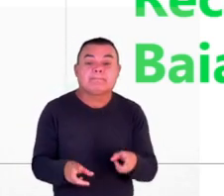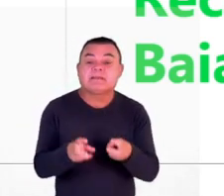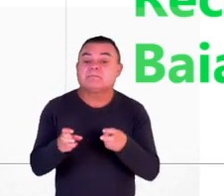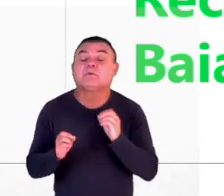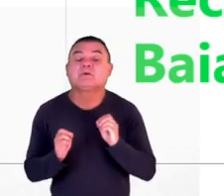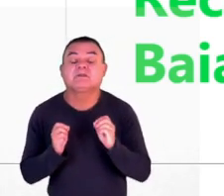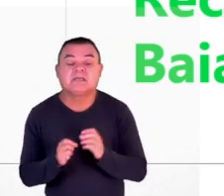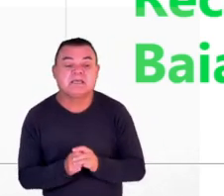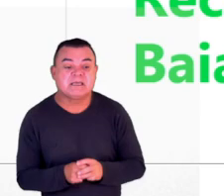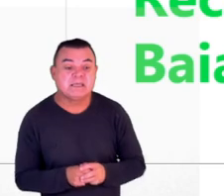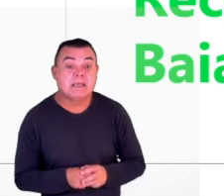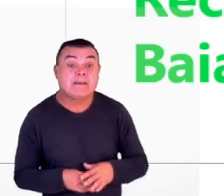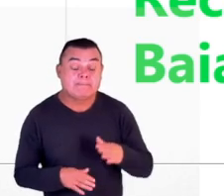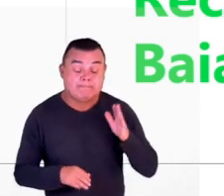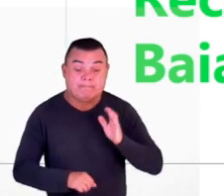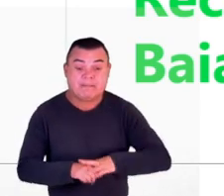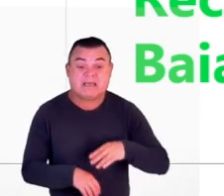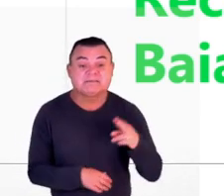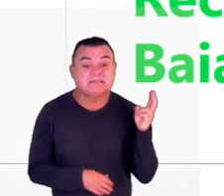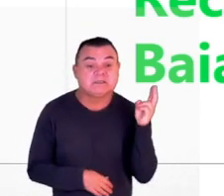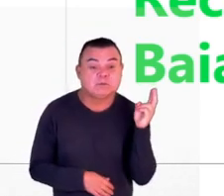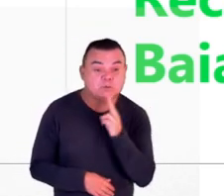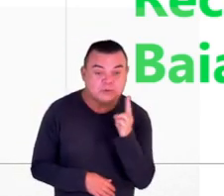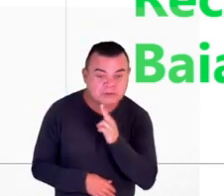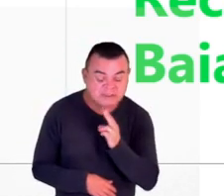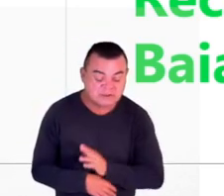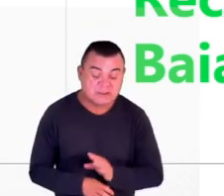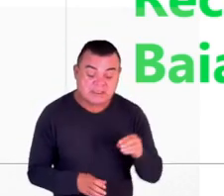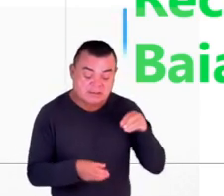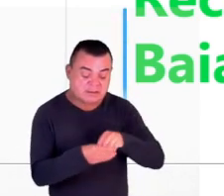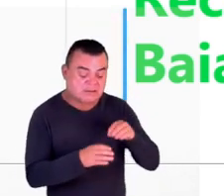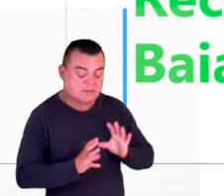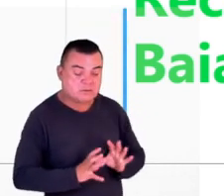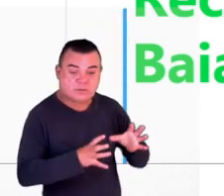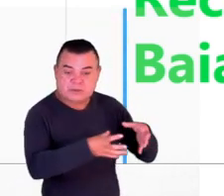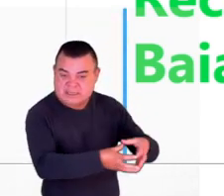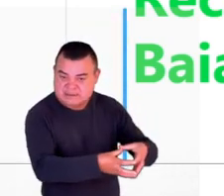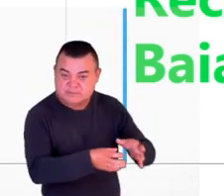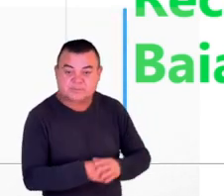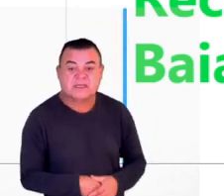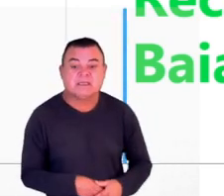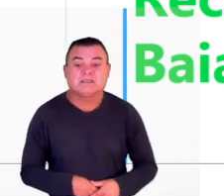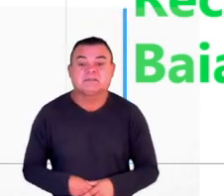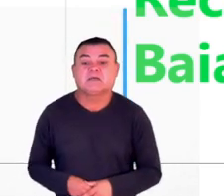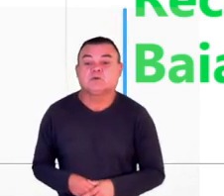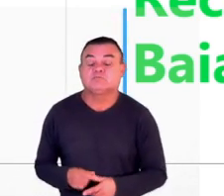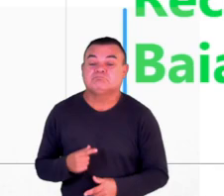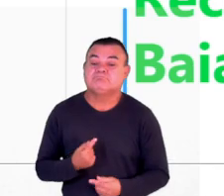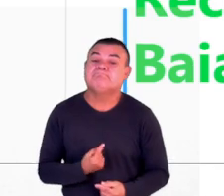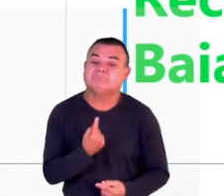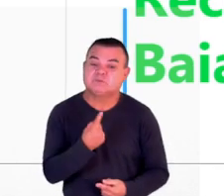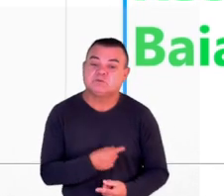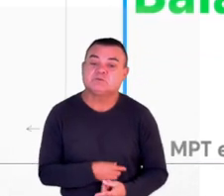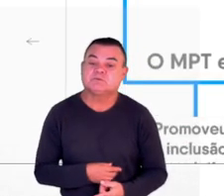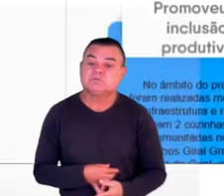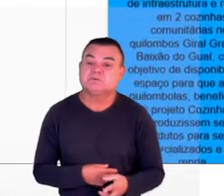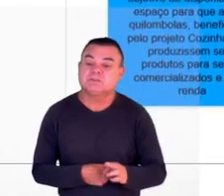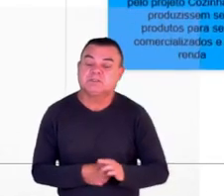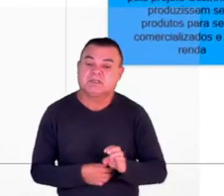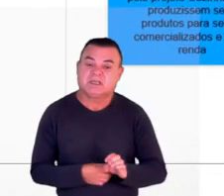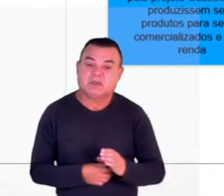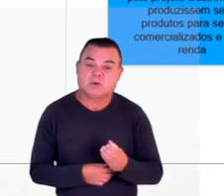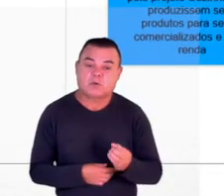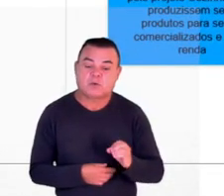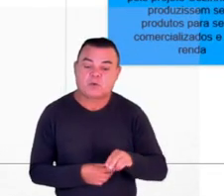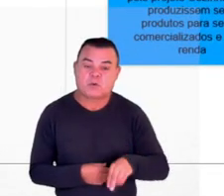relevante mais urgente e emergente nessas comunidades eh no Recôncavo baiano foram trabalhados